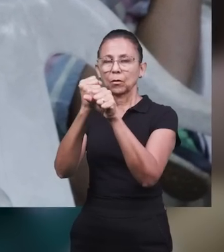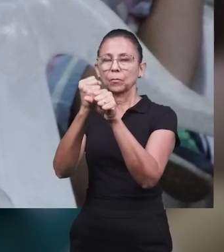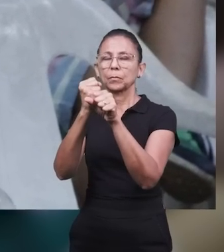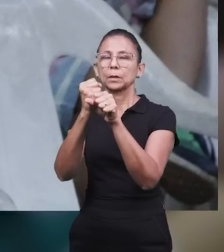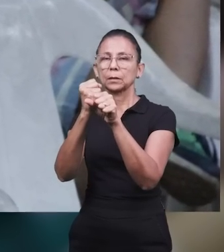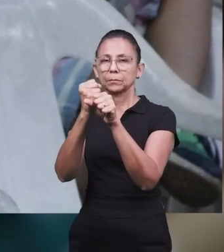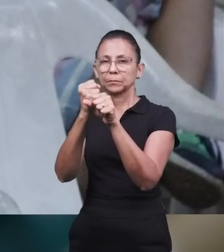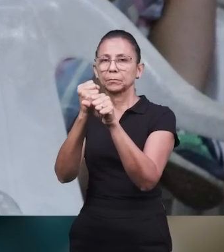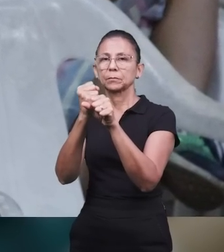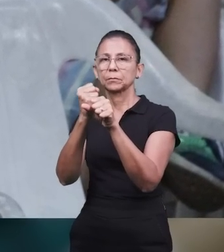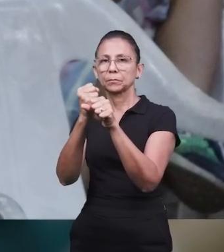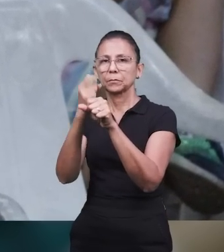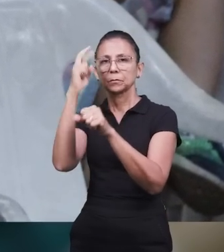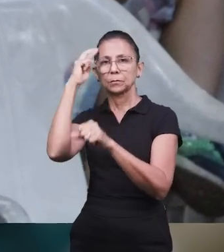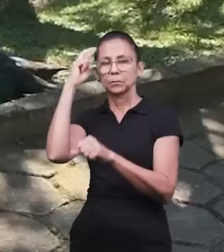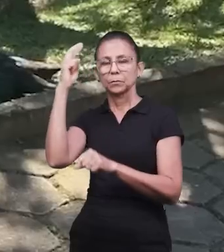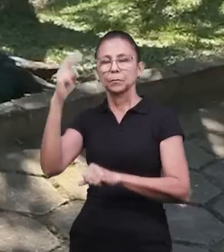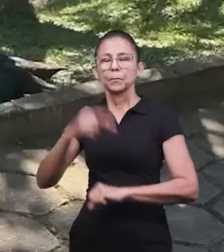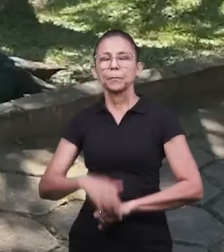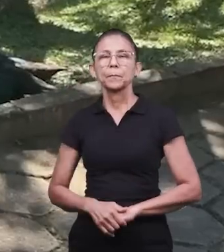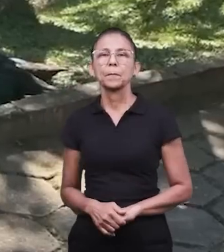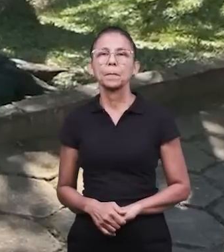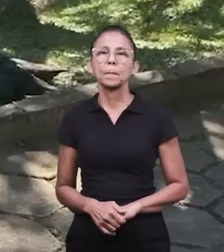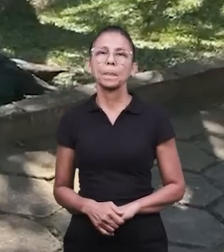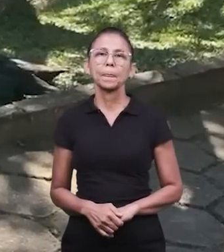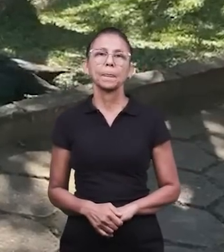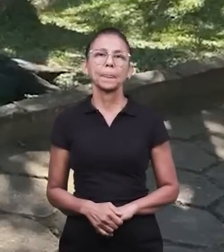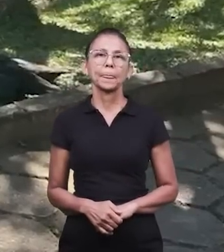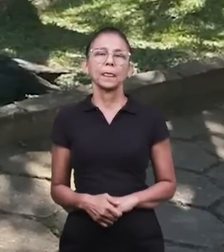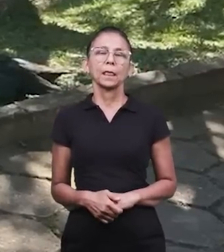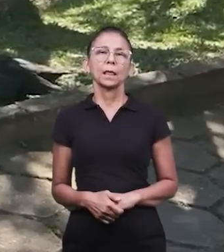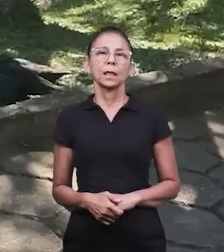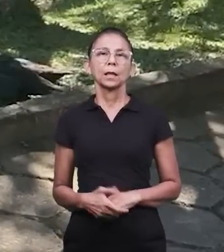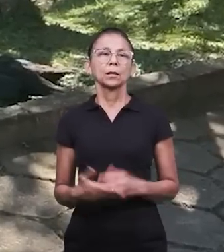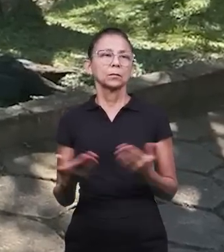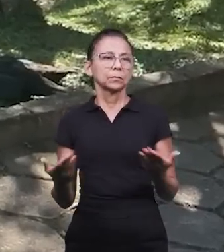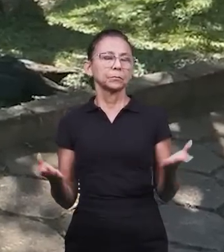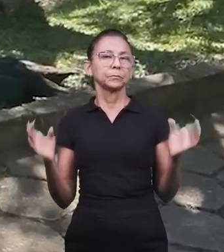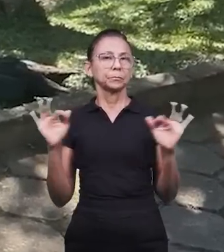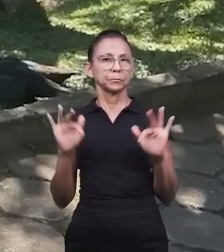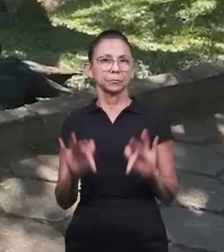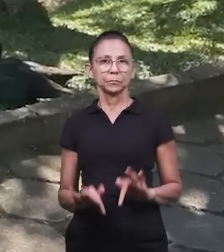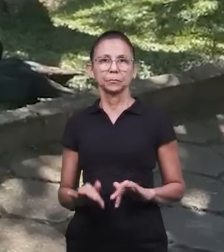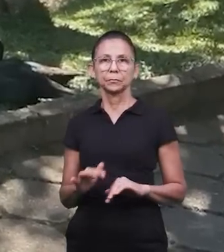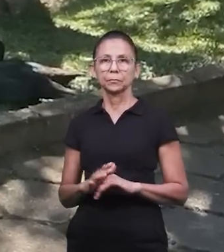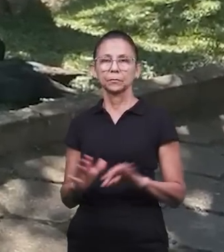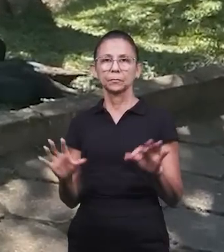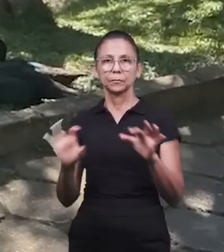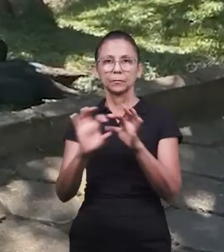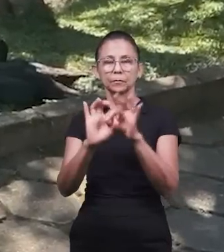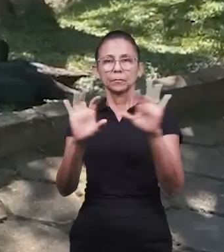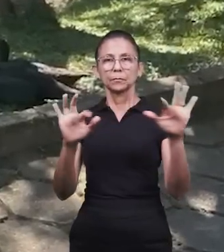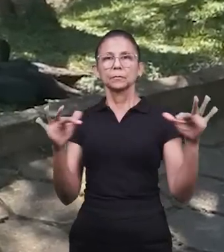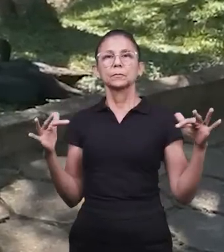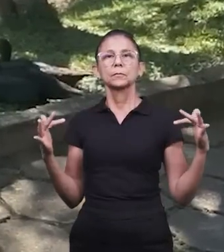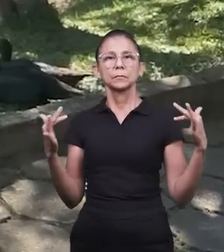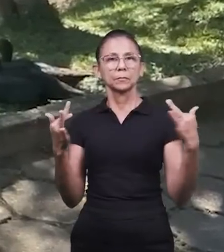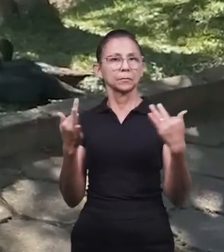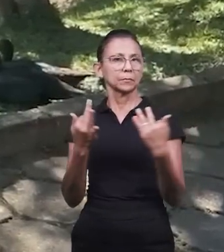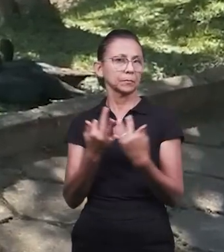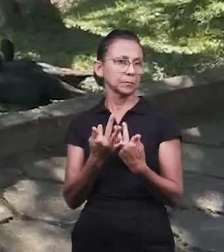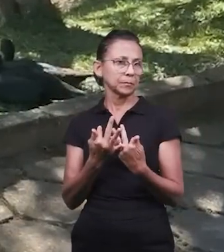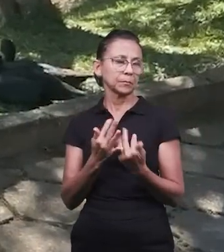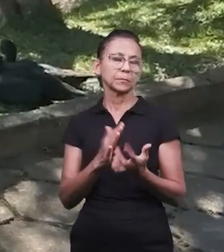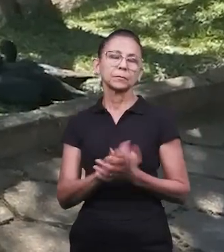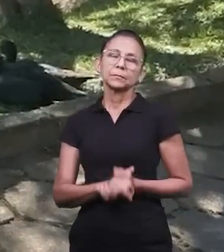com aqueles que amamos. Jorge, nós então encerramos aqui, Unidos em Família,